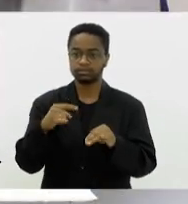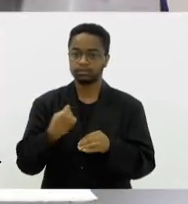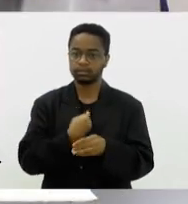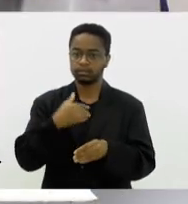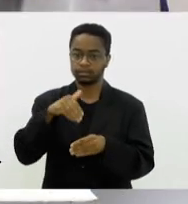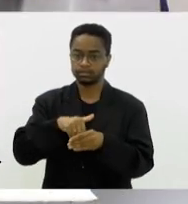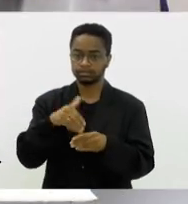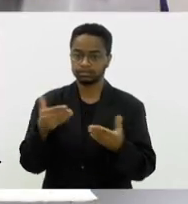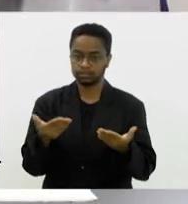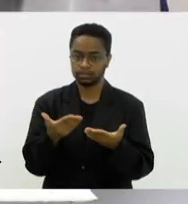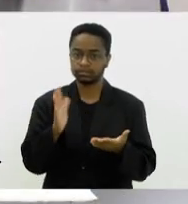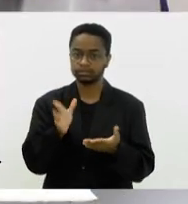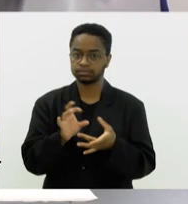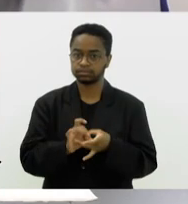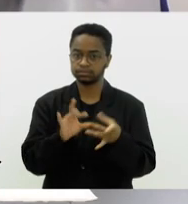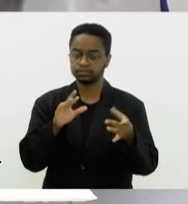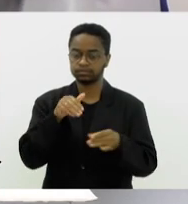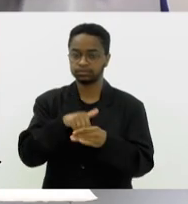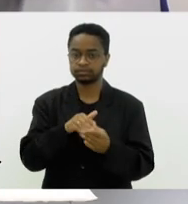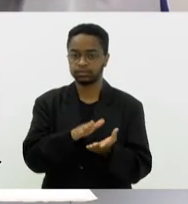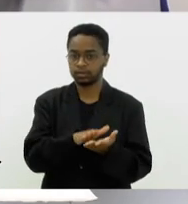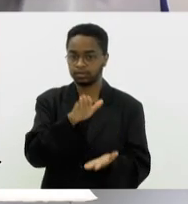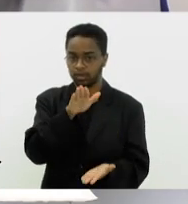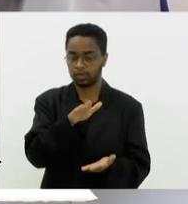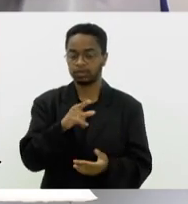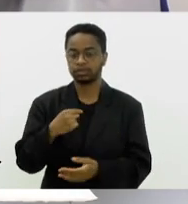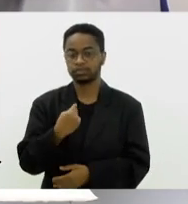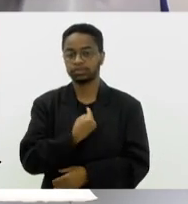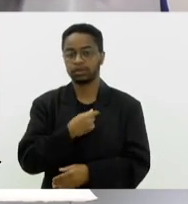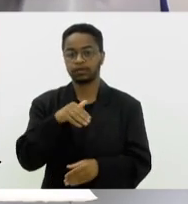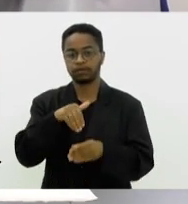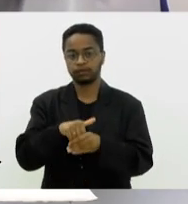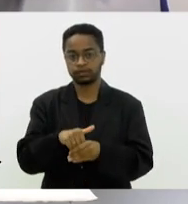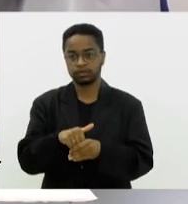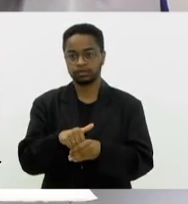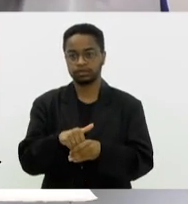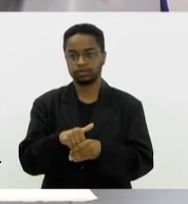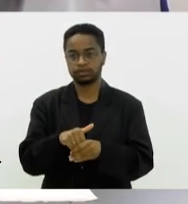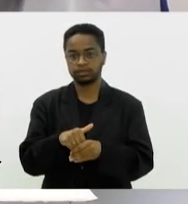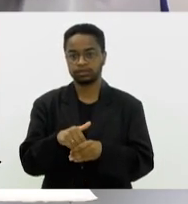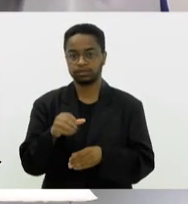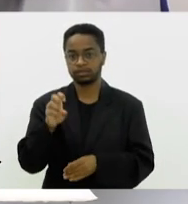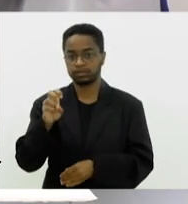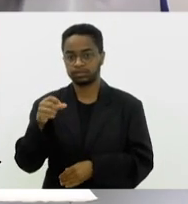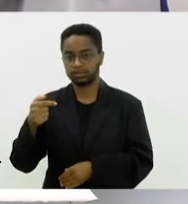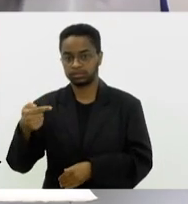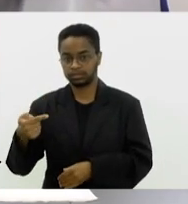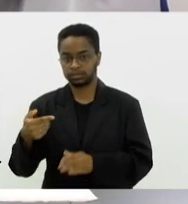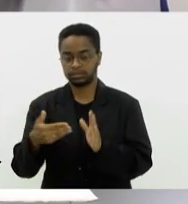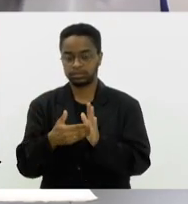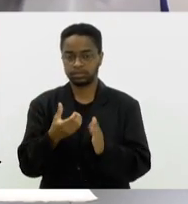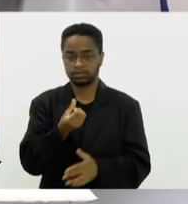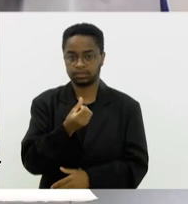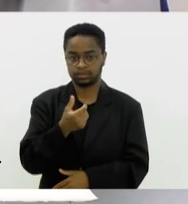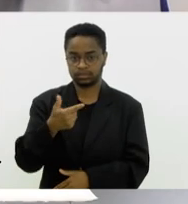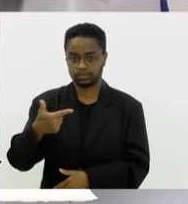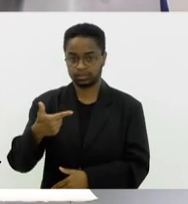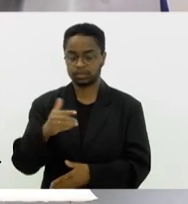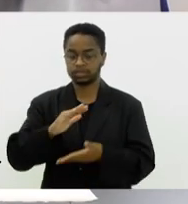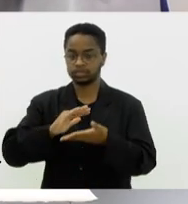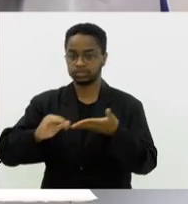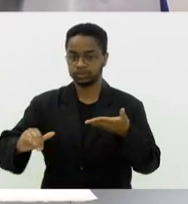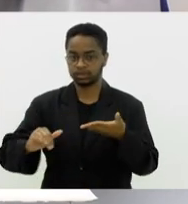votar. Já foi autorizada a votação em bloco. A gente vai votar do 57 ao 62,